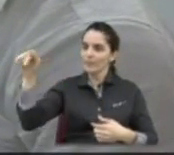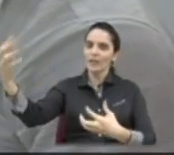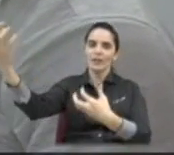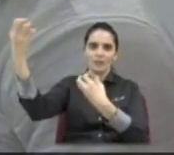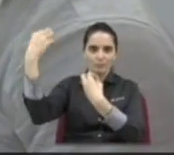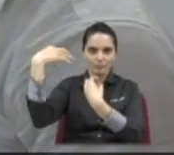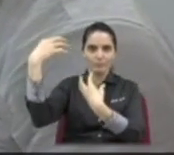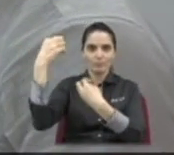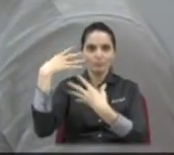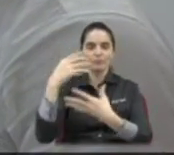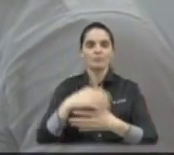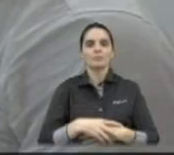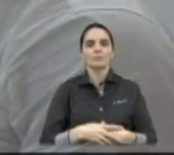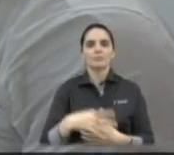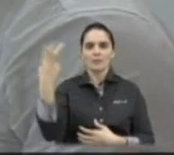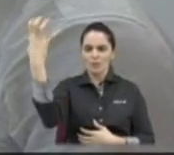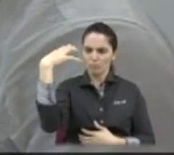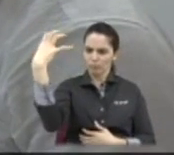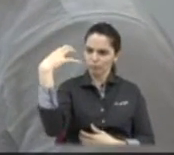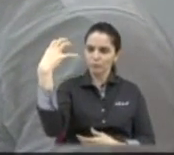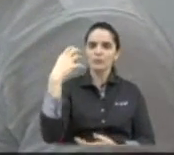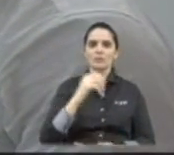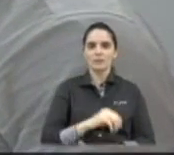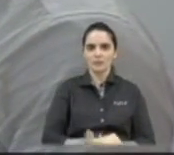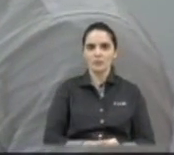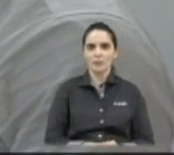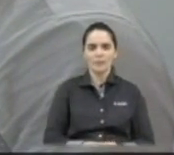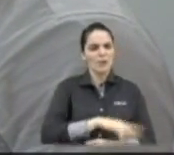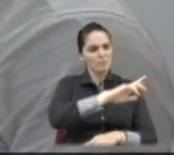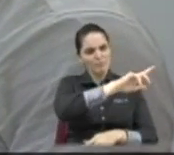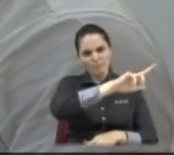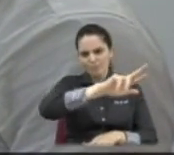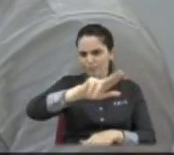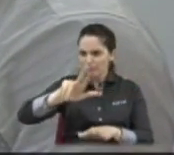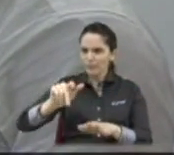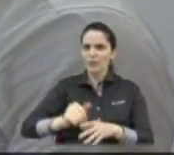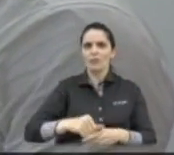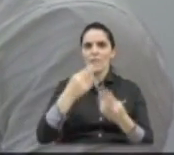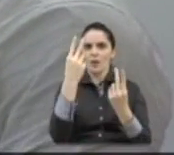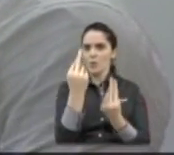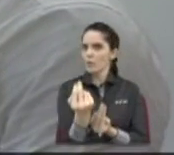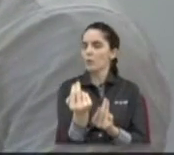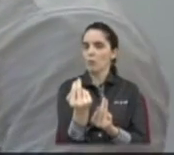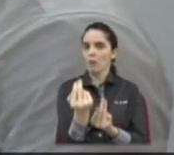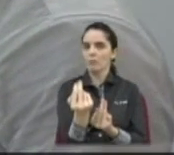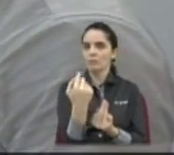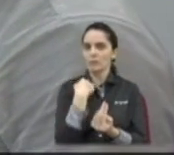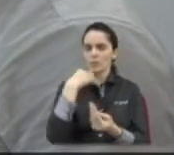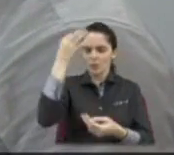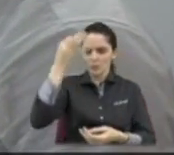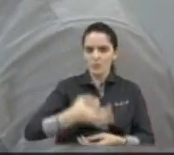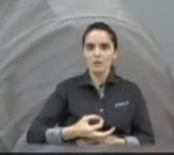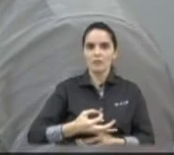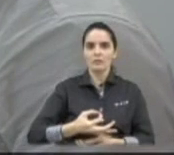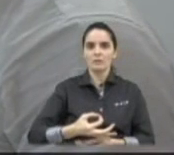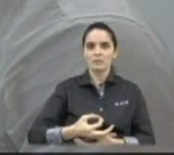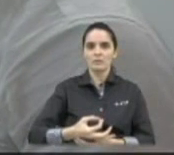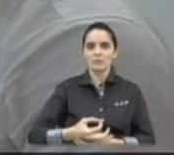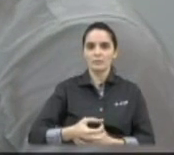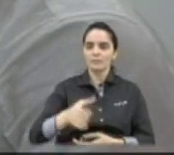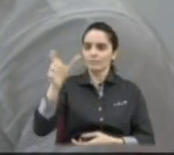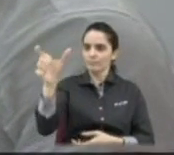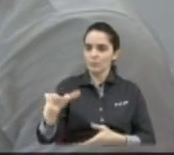e assim sou muito grato. Muitos de nós, muitos foram assim e eu tenho certeza que a memória do Armando